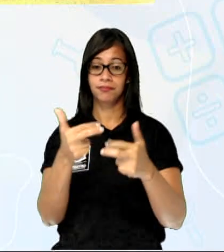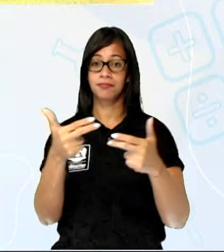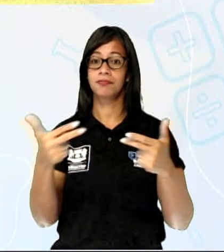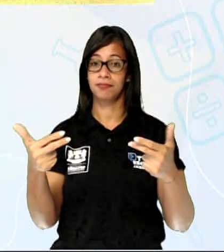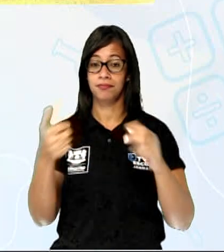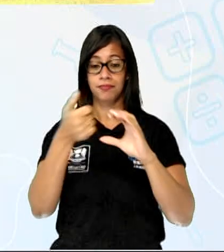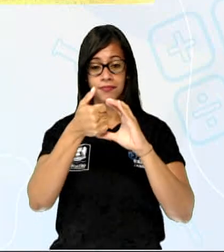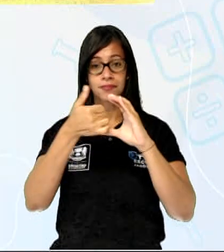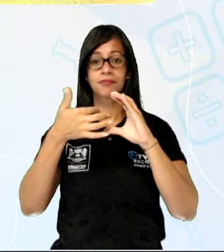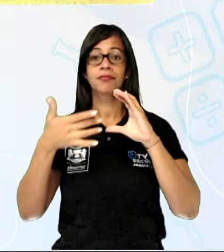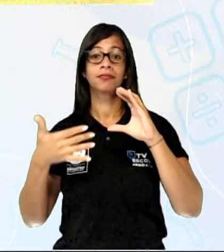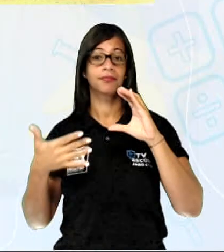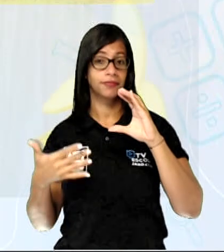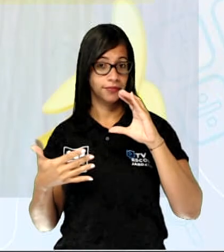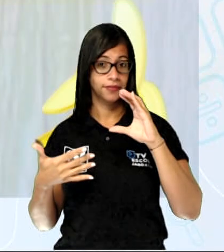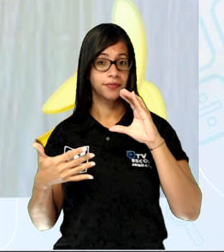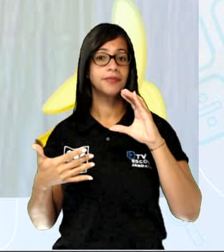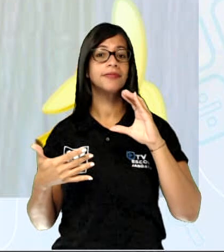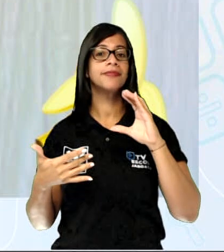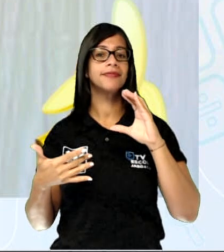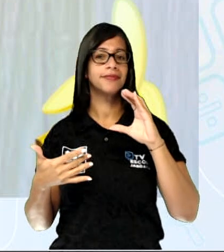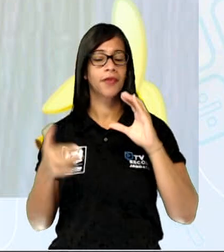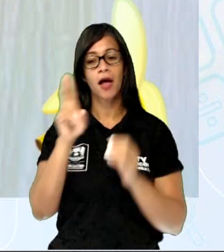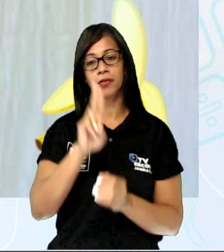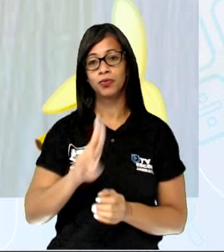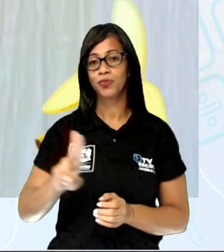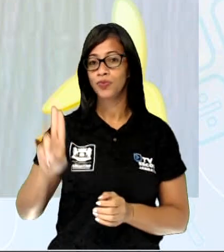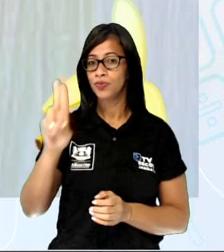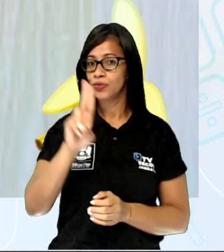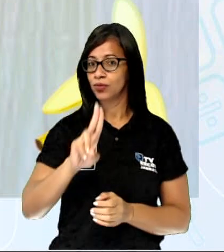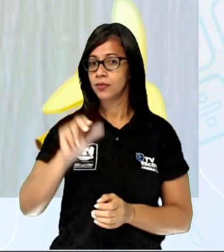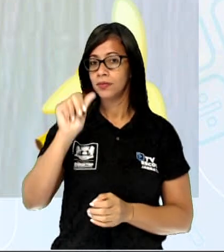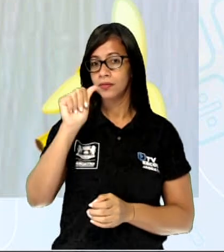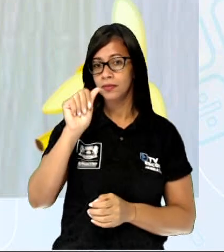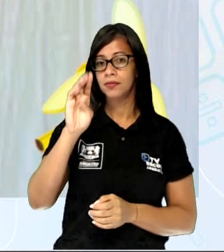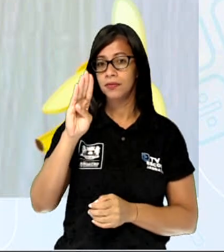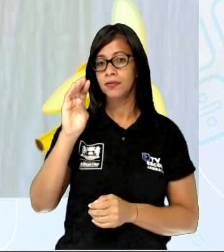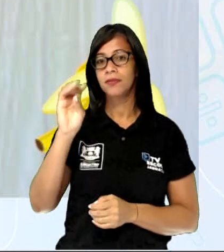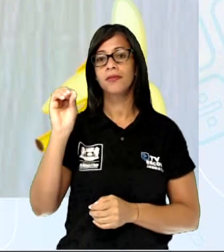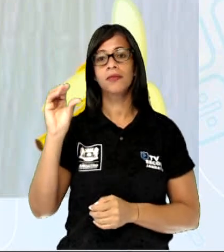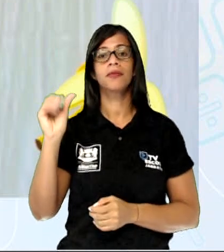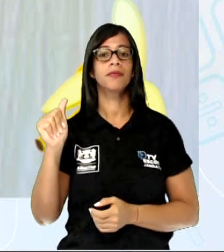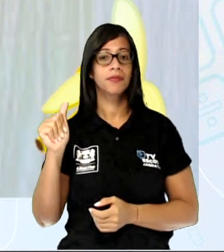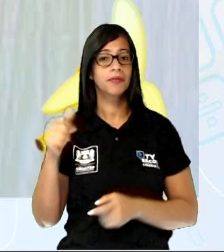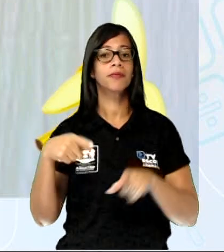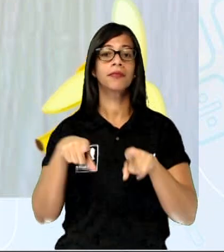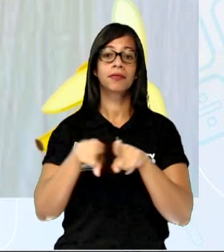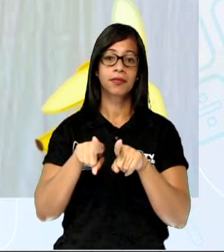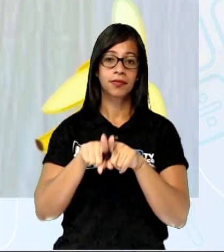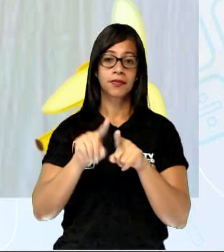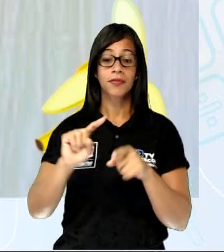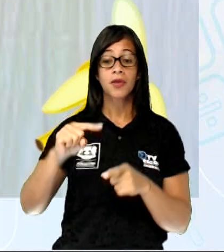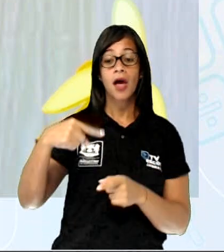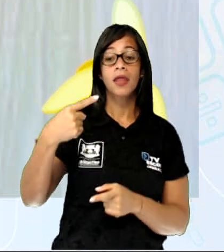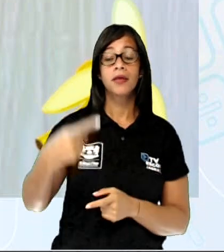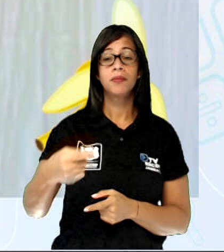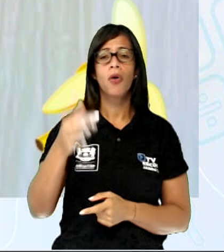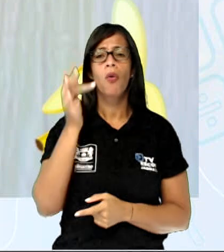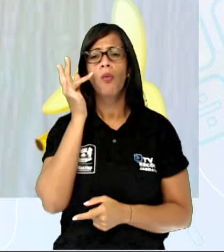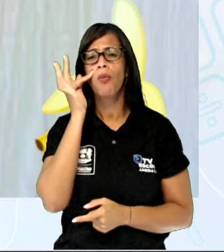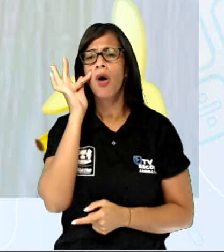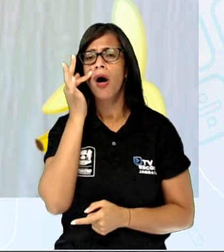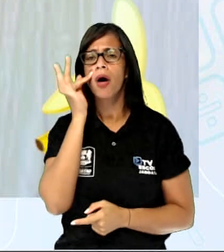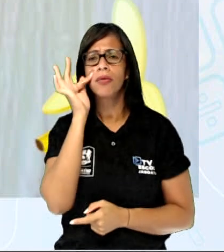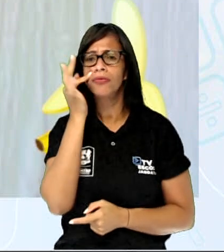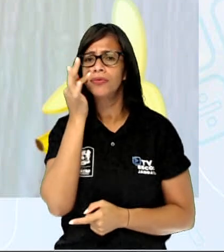características. Foi bem interessante quando usamos o alfabeto móvel. Depois, qual a sua fruta preferida?